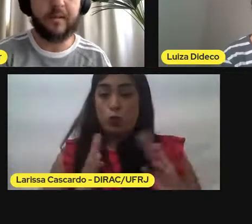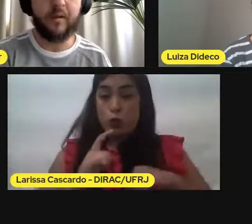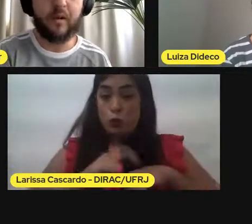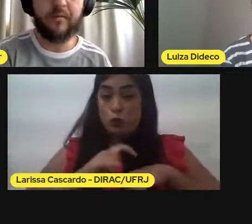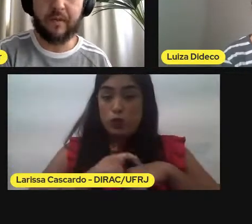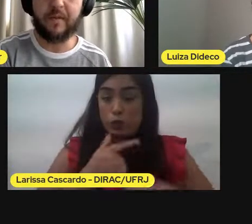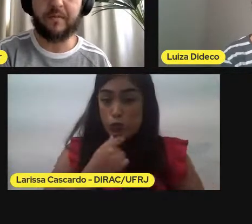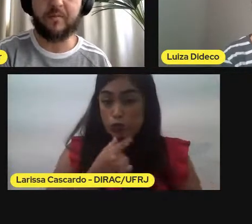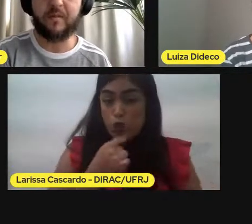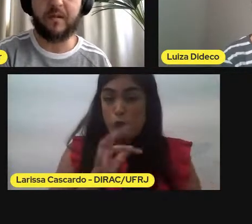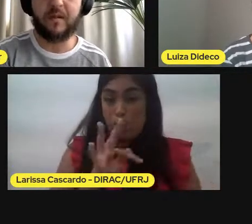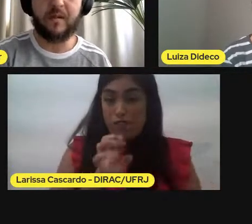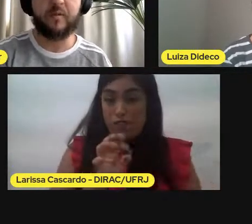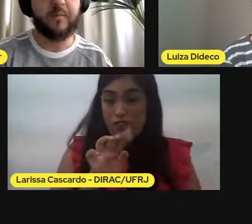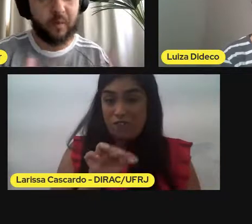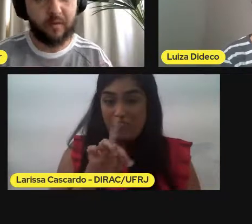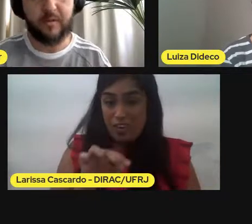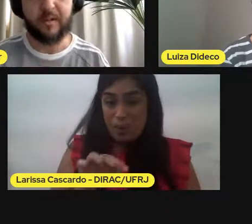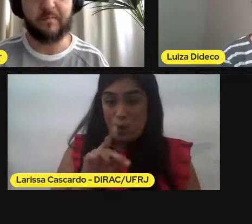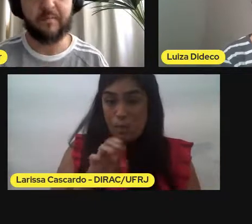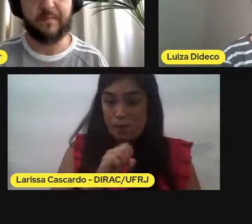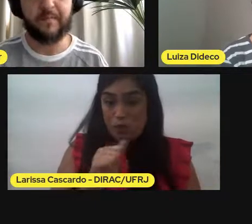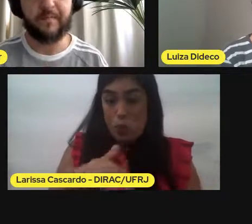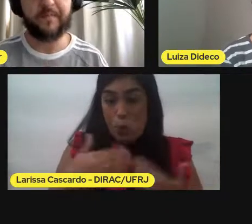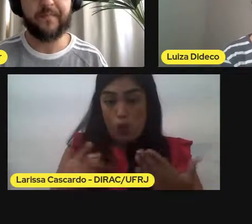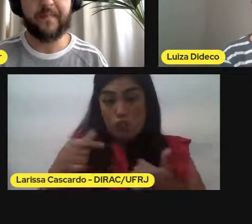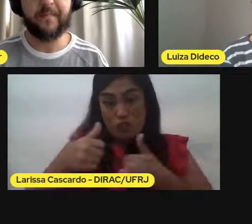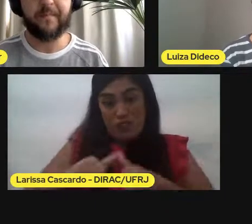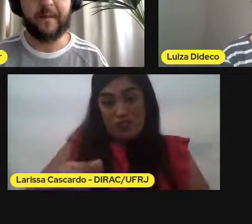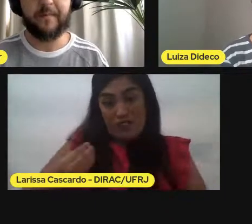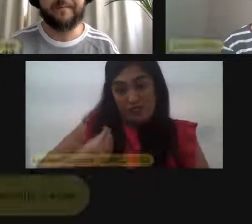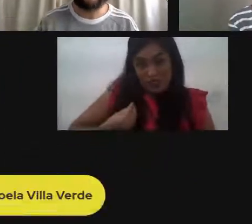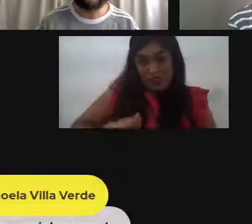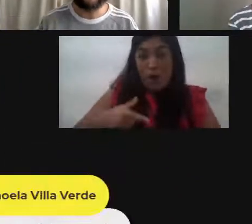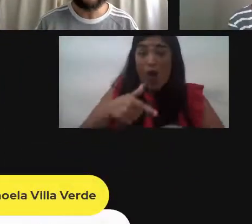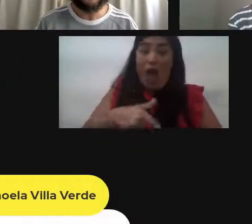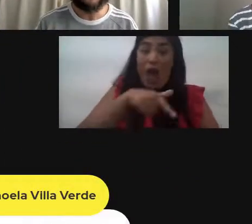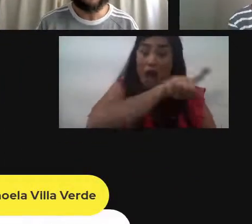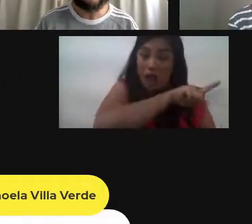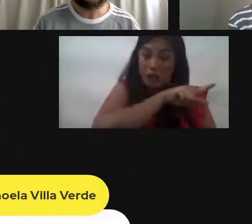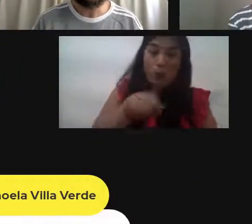sobre o tempo anterior ao Fernando Pessoa e sobre o nosso tempo, né?